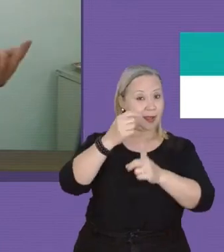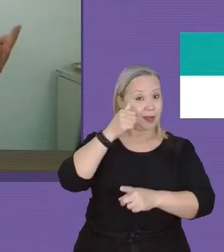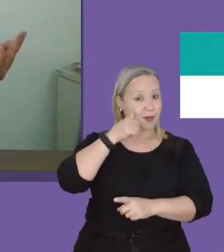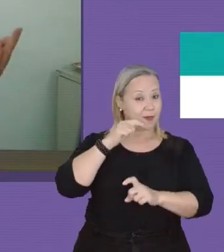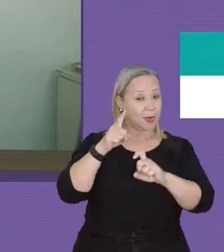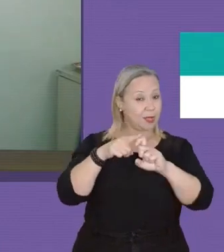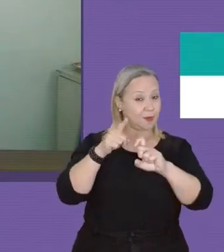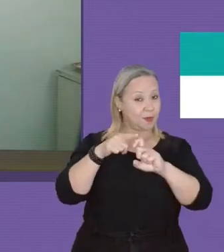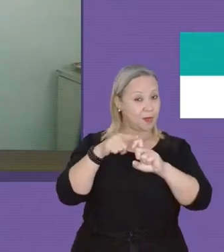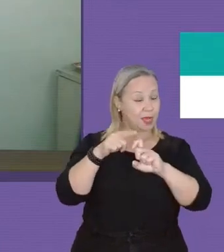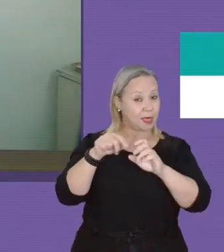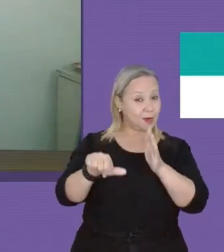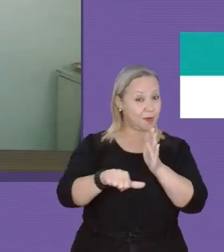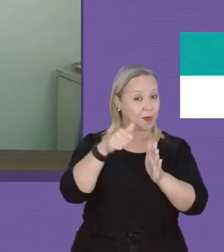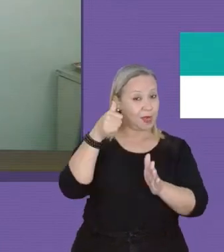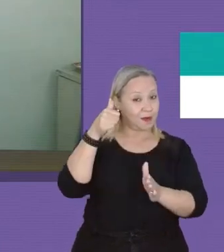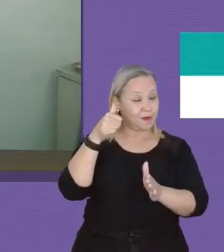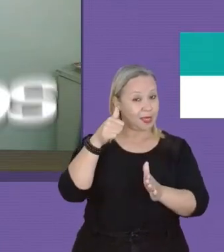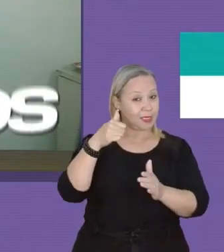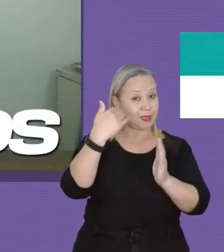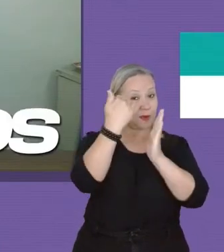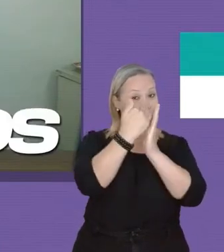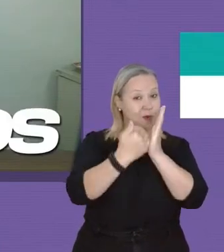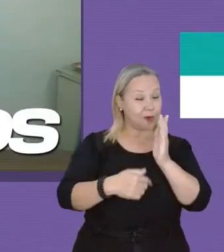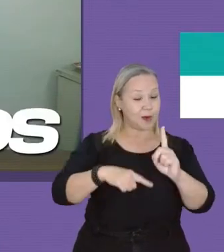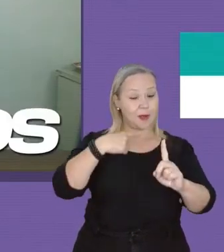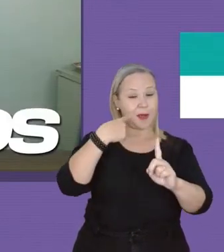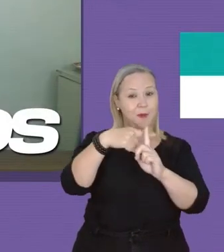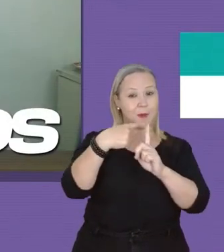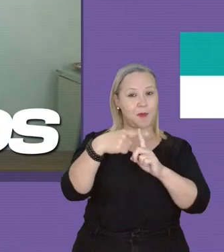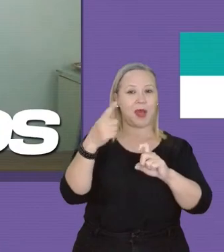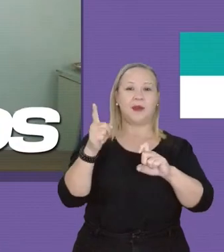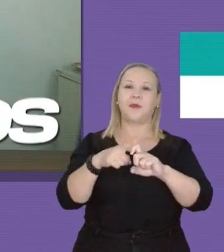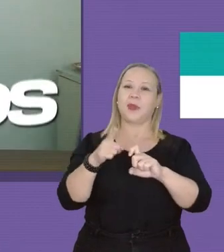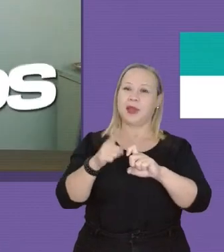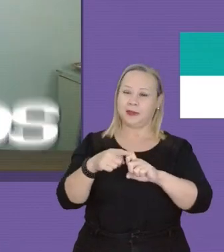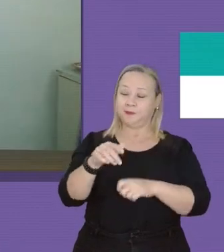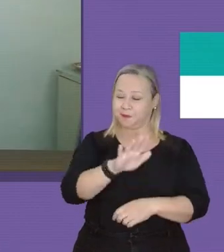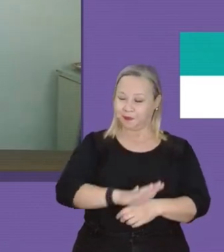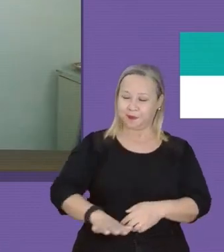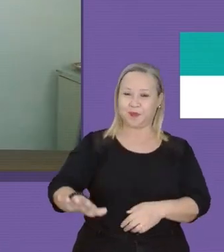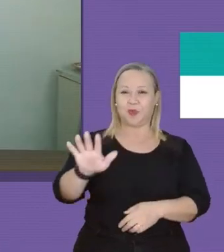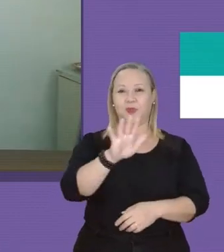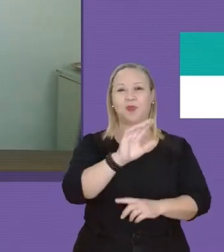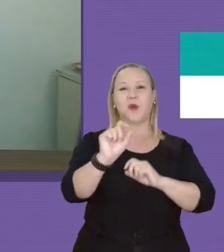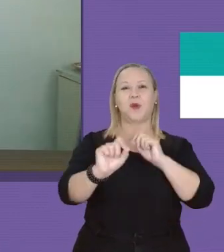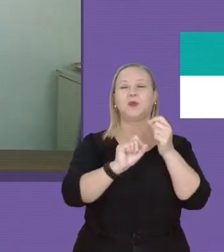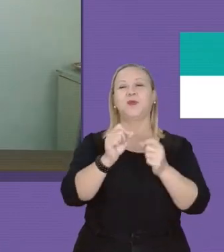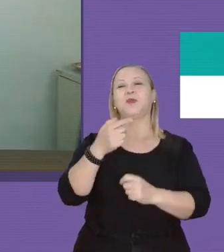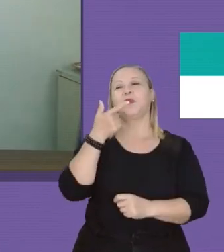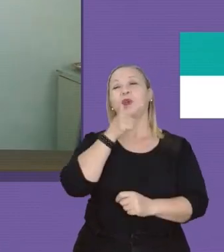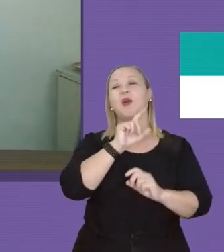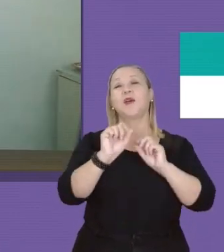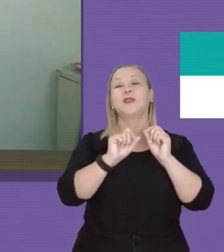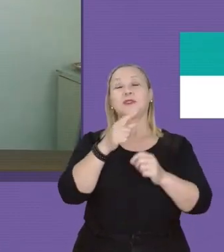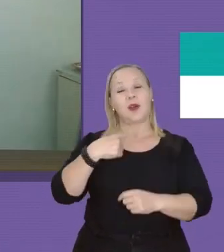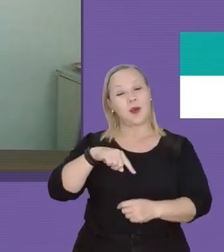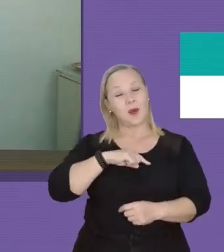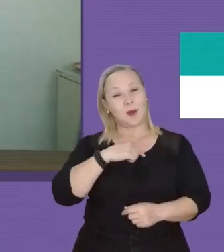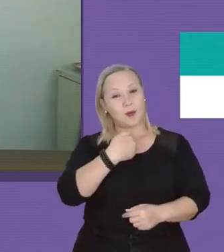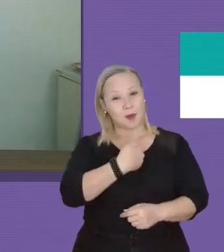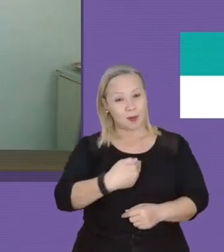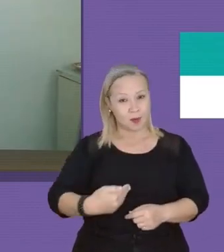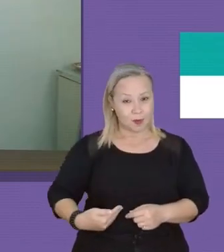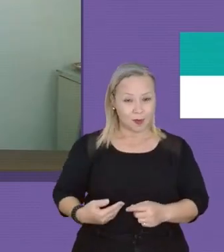pela primeira vez com o programa Mais Médicos. Por todos os que conquistaram sobre os nossos